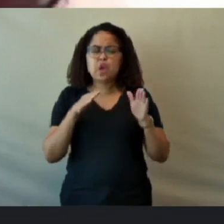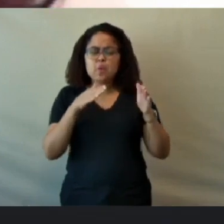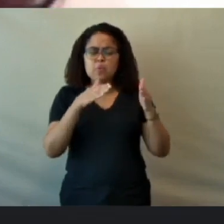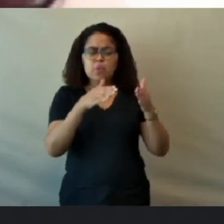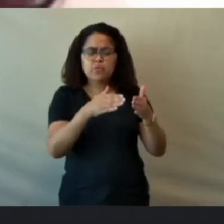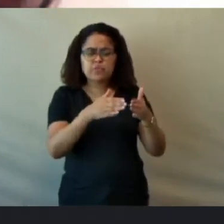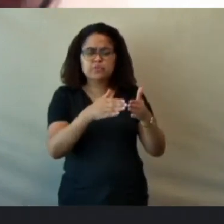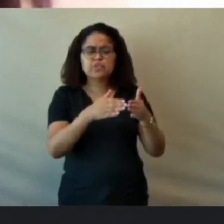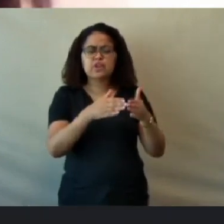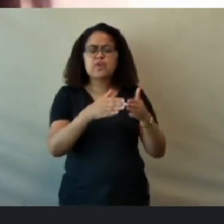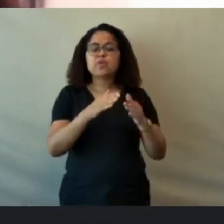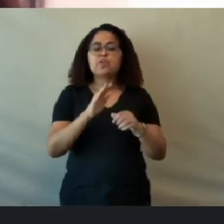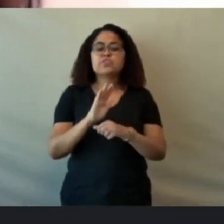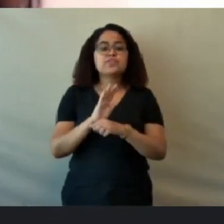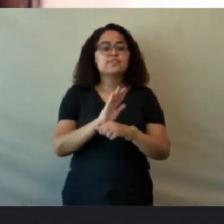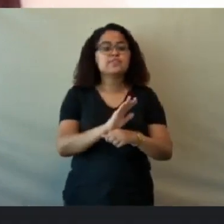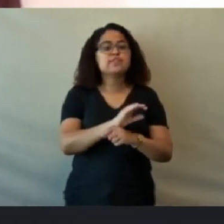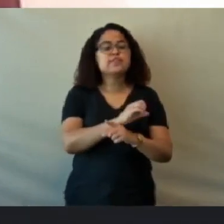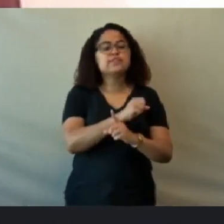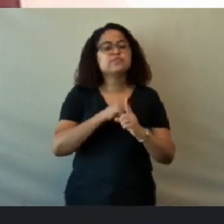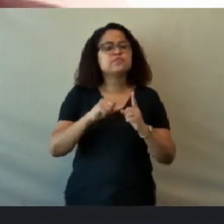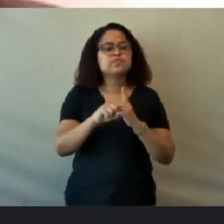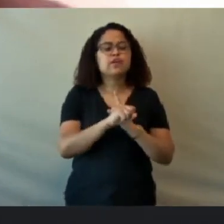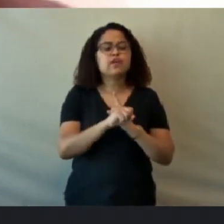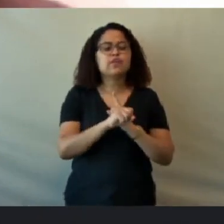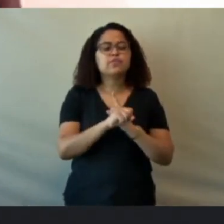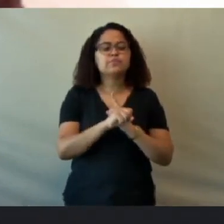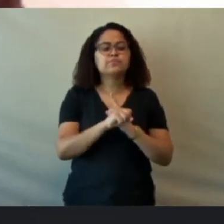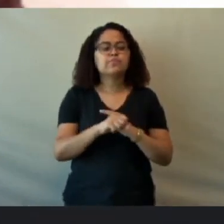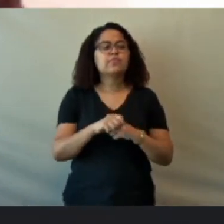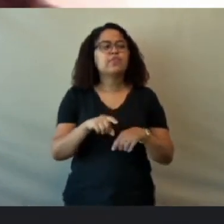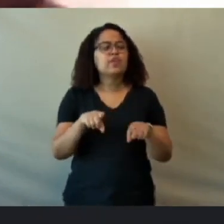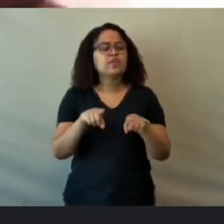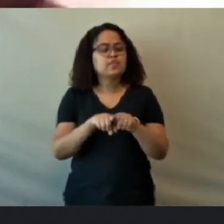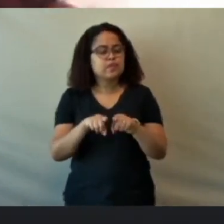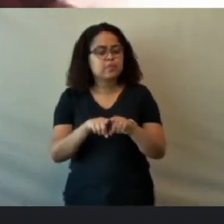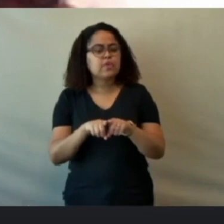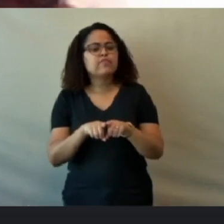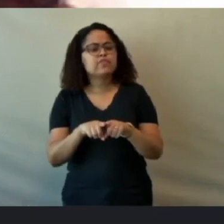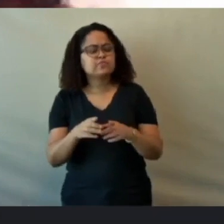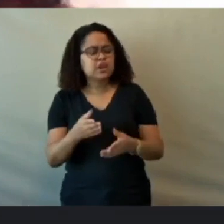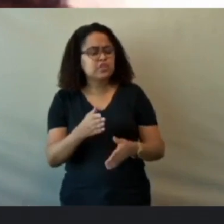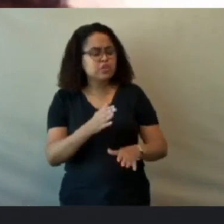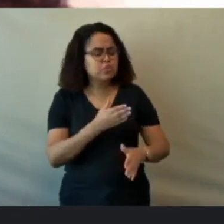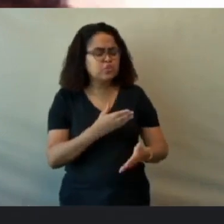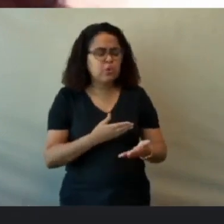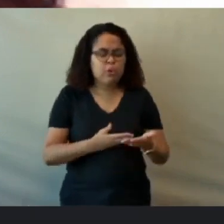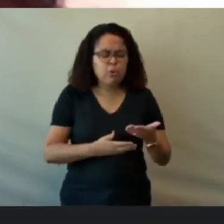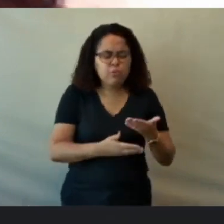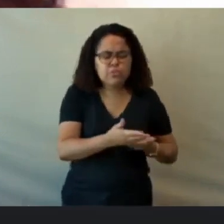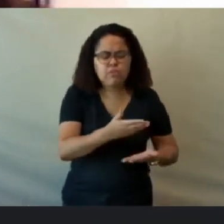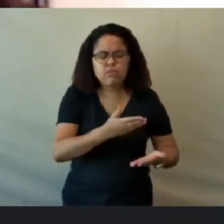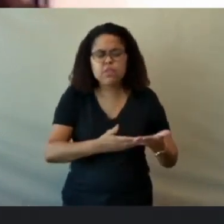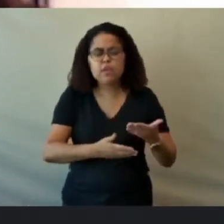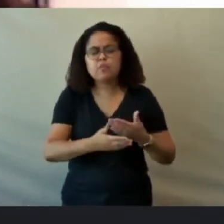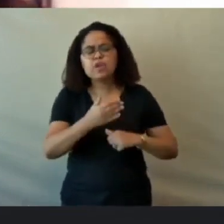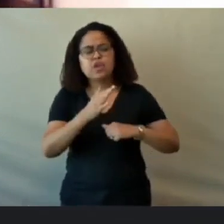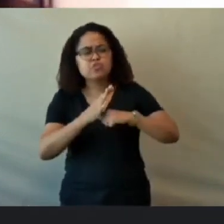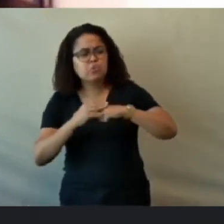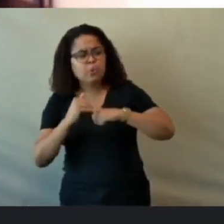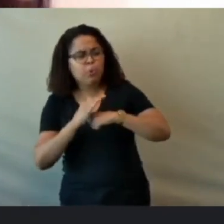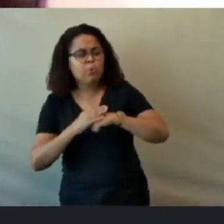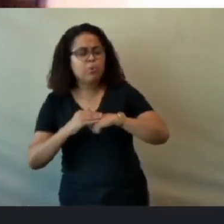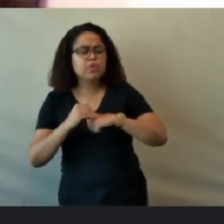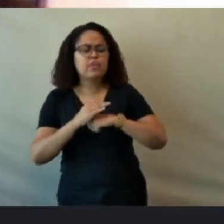social que também faz parte do cuidado. A gente também tem uma entrega que está no âmbito das